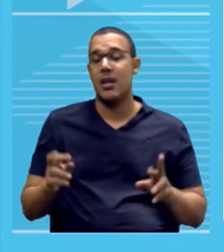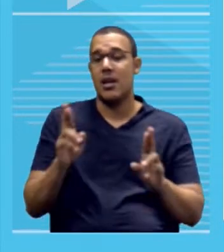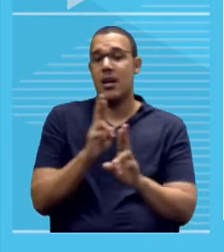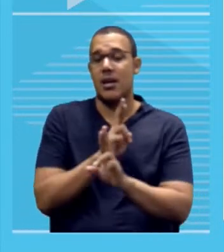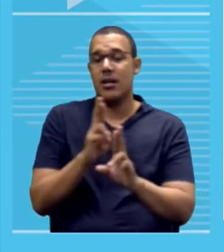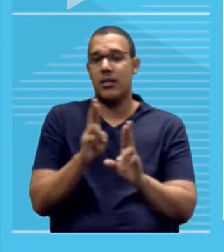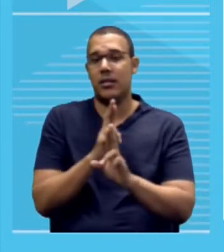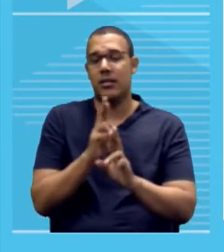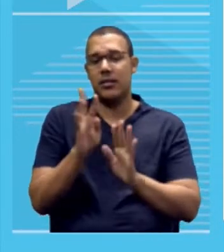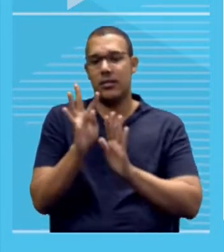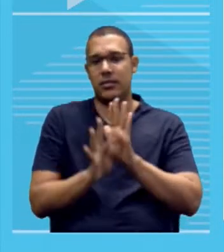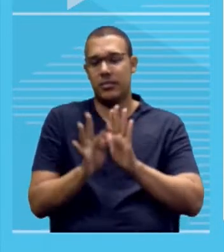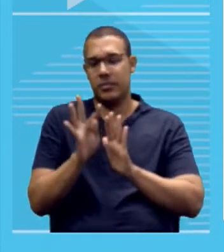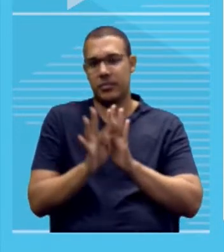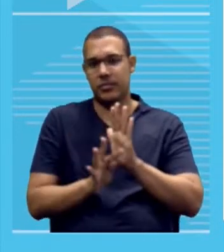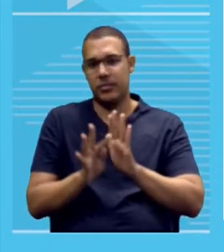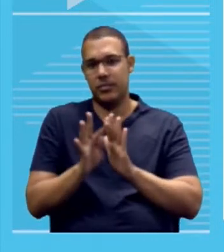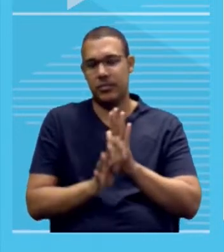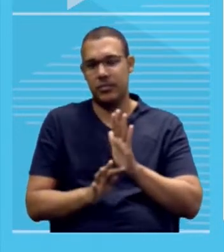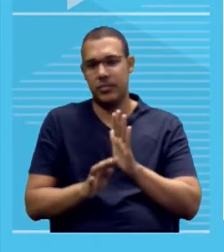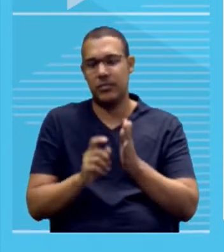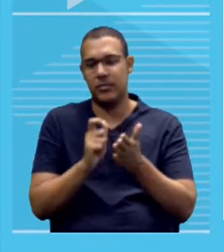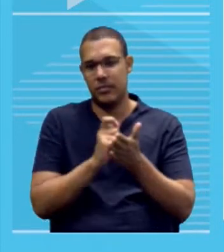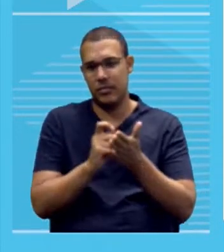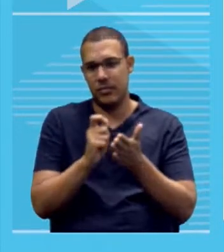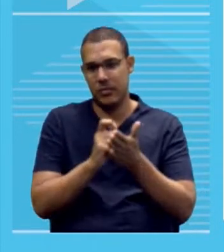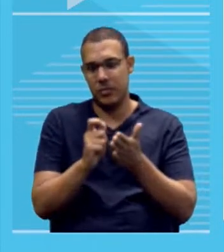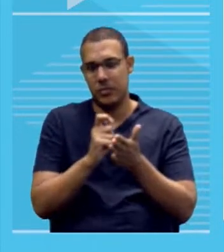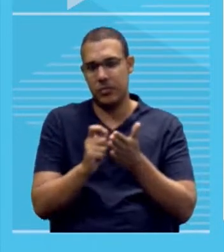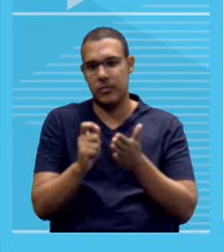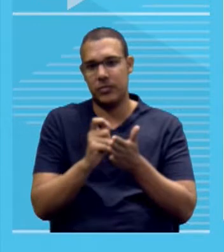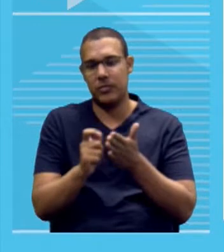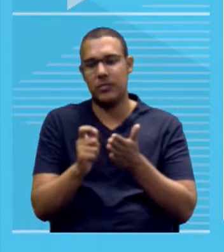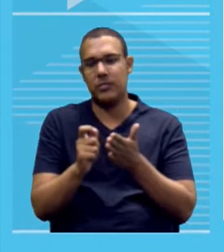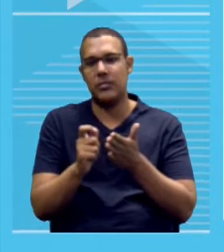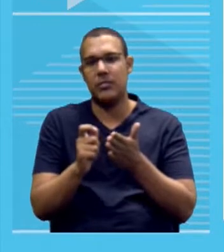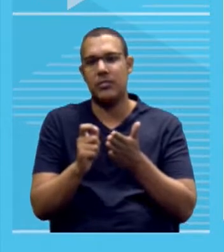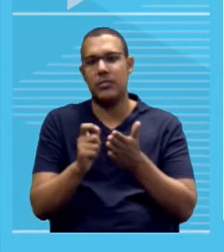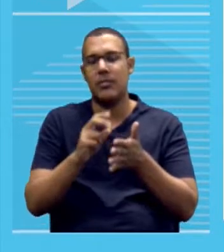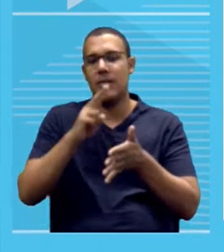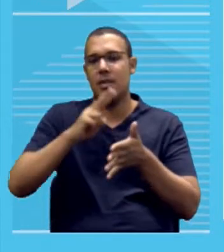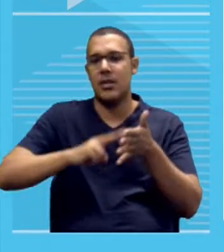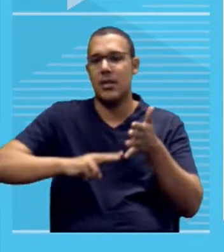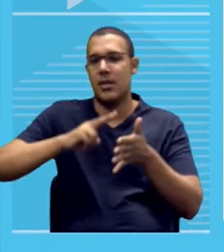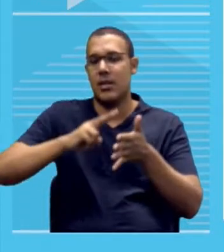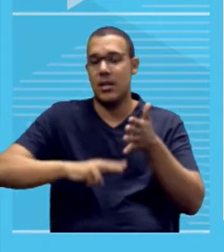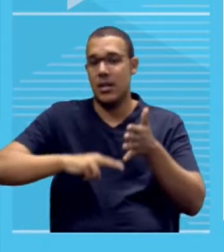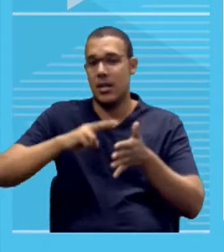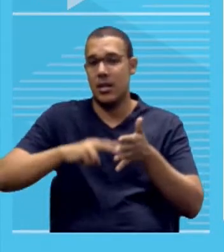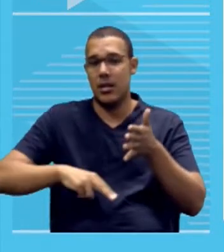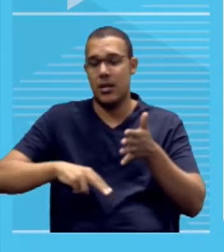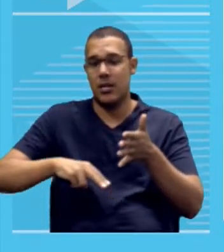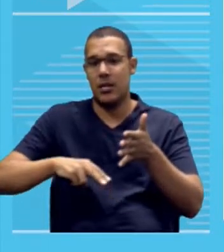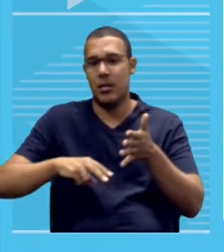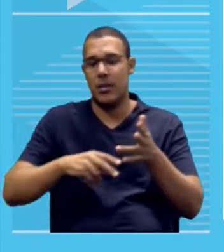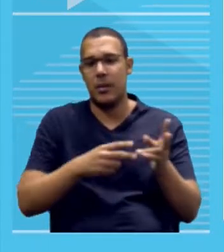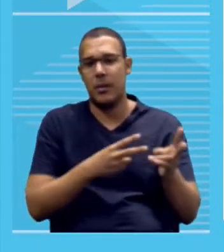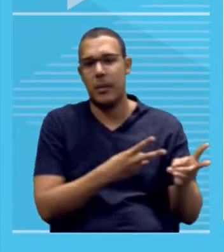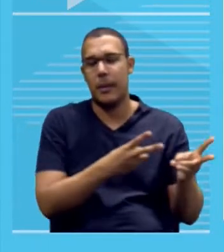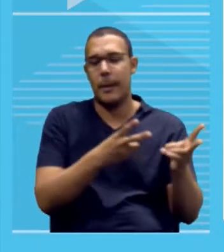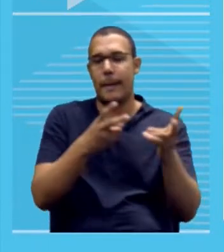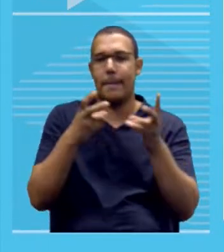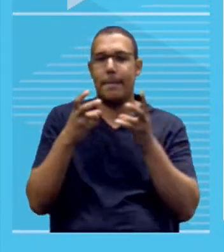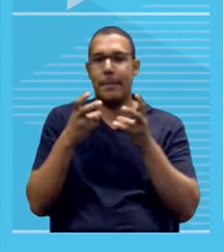texto antem sua produção como leitura e escuta percebendo